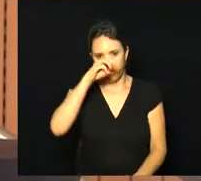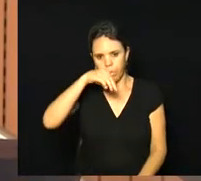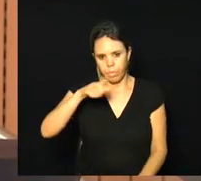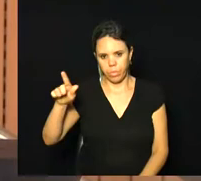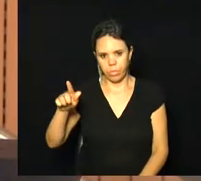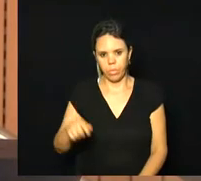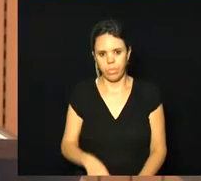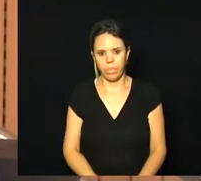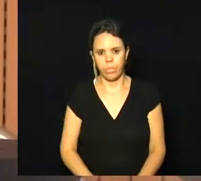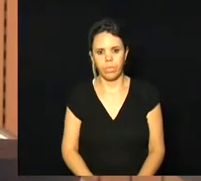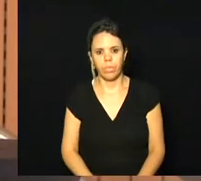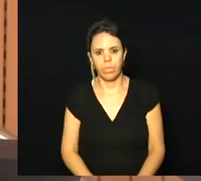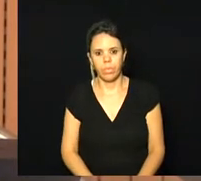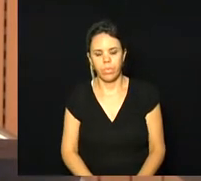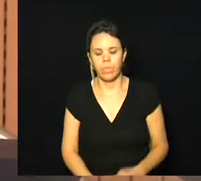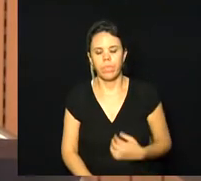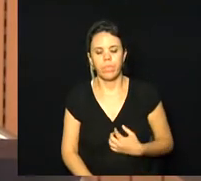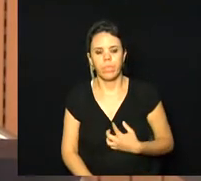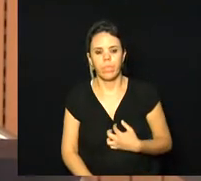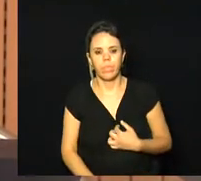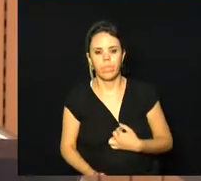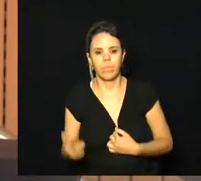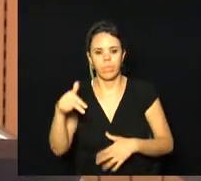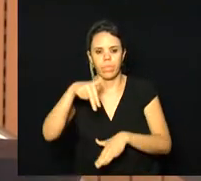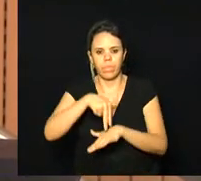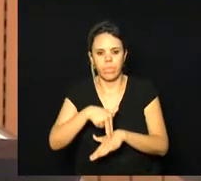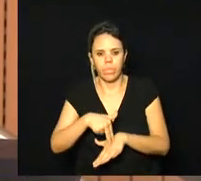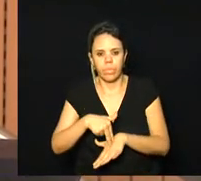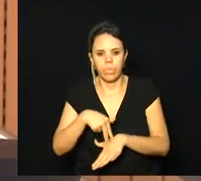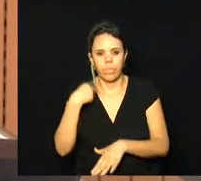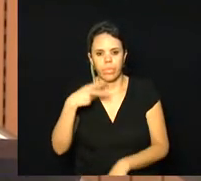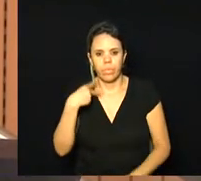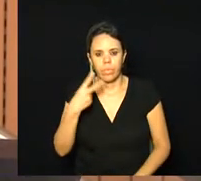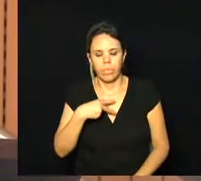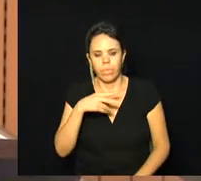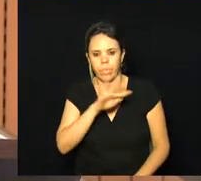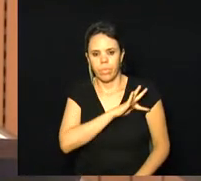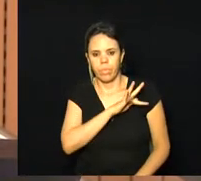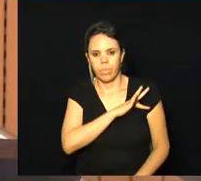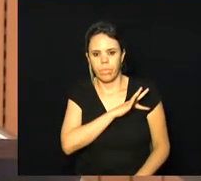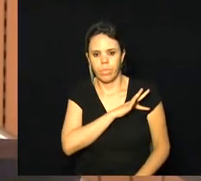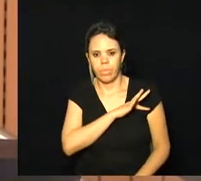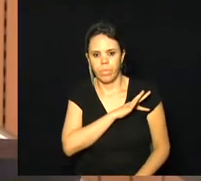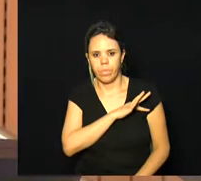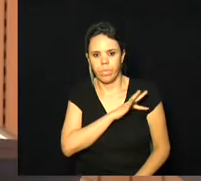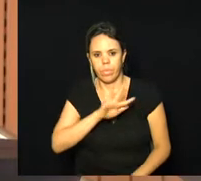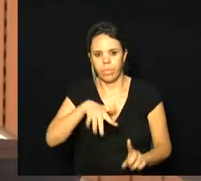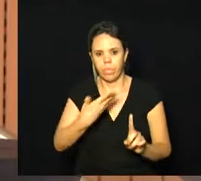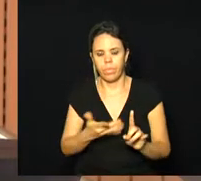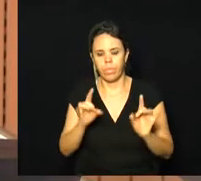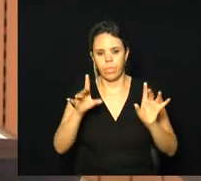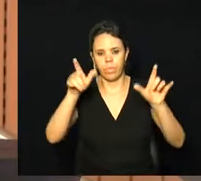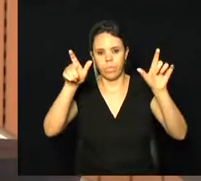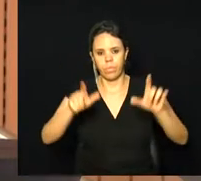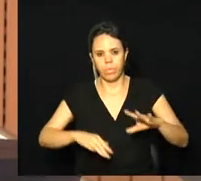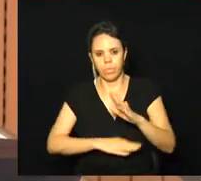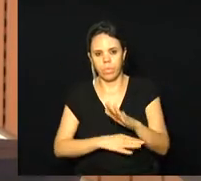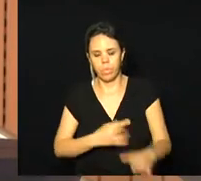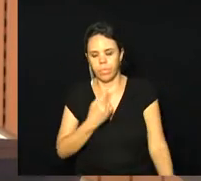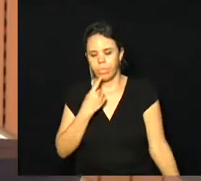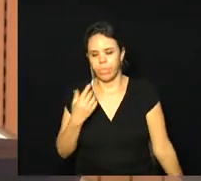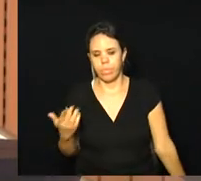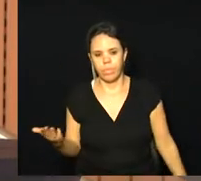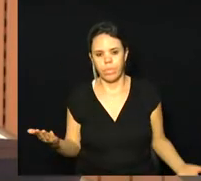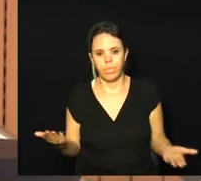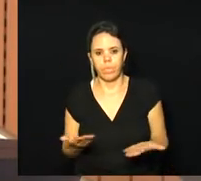Gatti. Com a palavra, o vereador Fernando Mendes, para a homenagem da Câmara Municipal